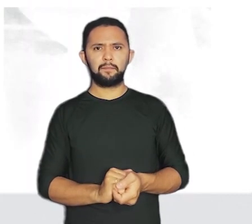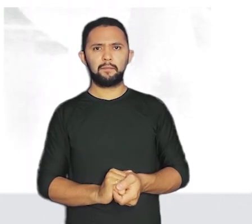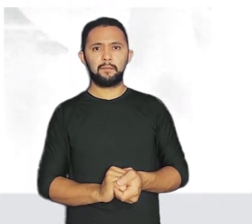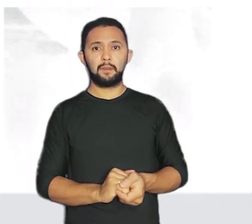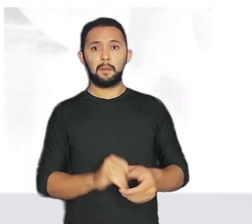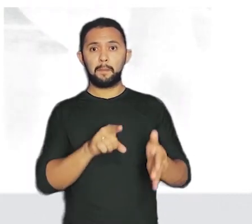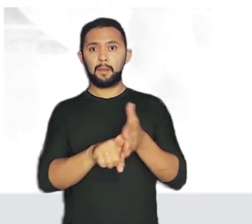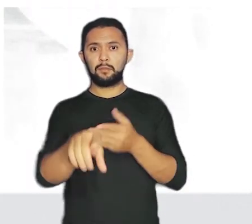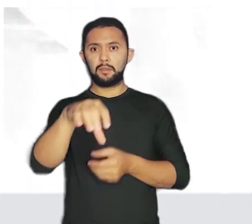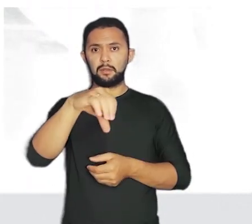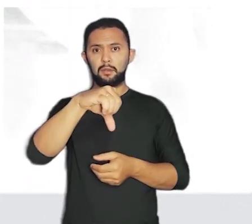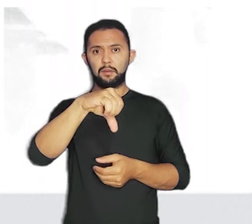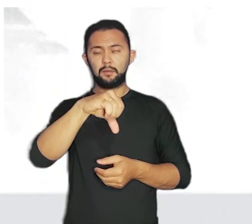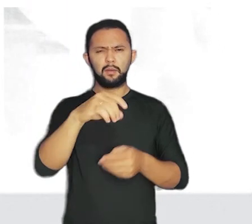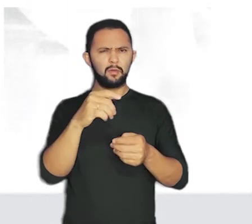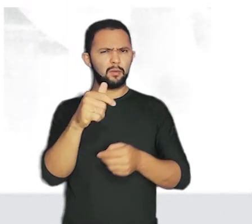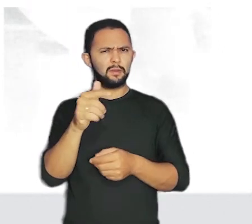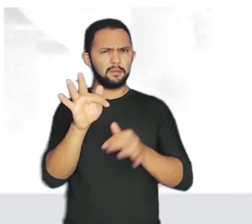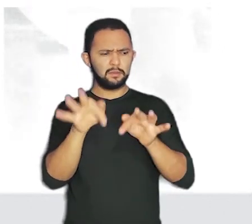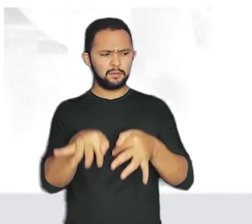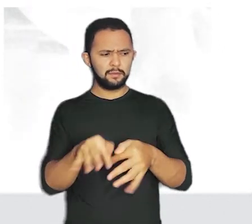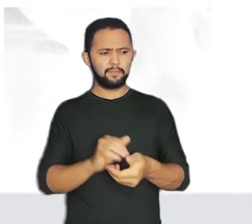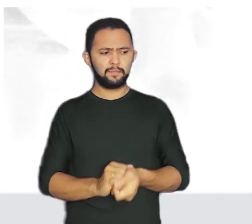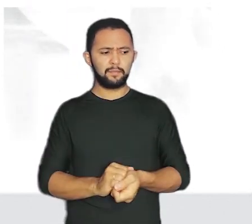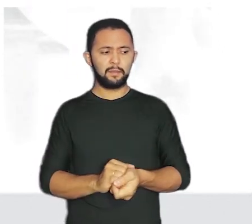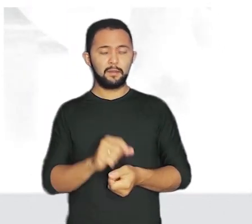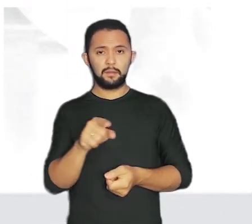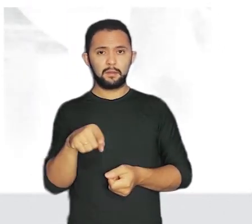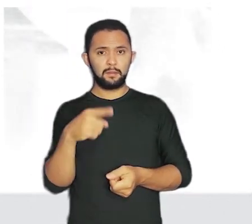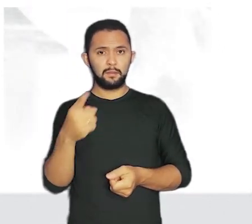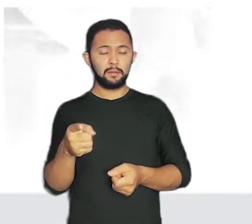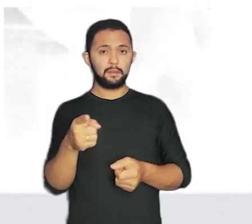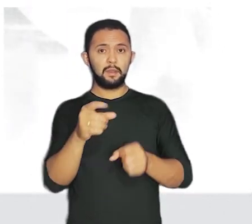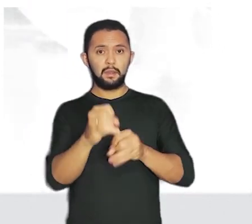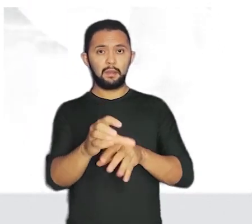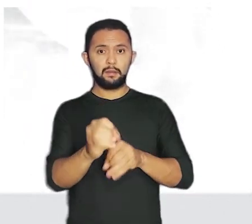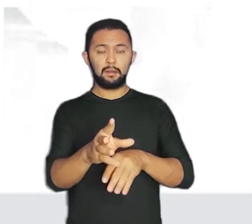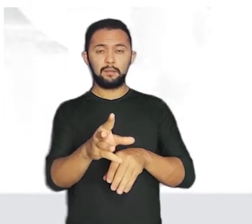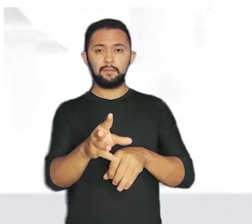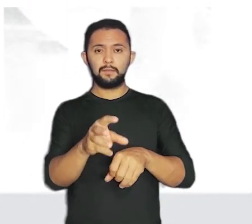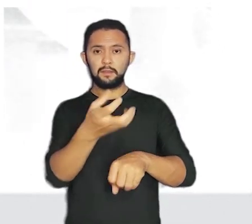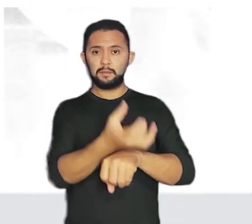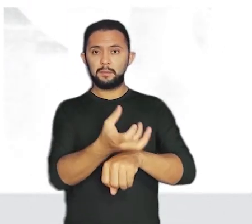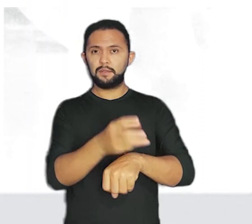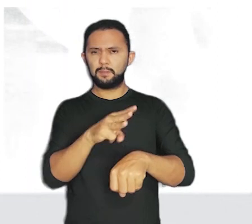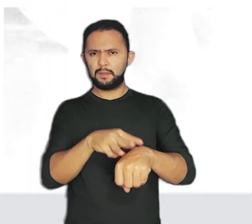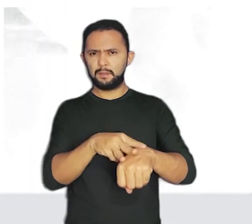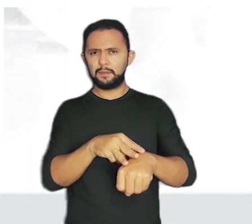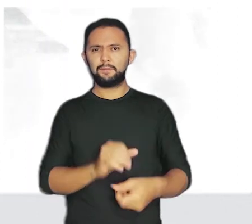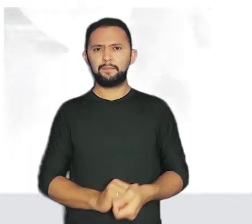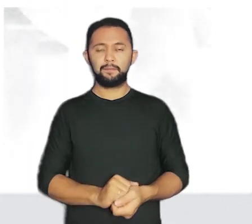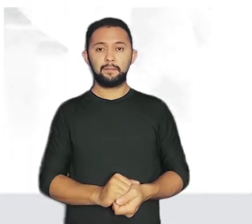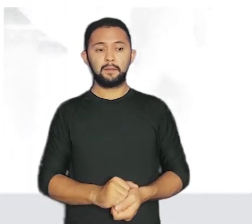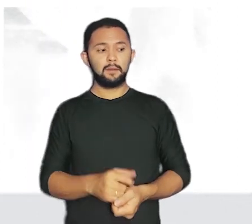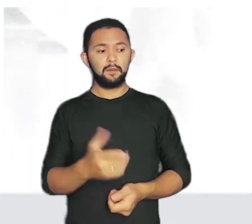nossa questão de número 9, tá acabando aí por hoje, tá? Logo após aí a aula de matemática, né? Então, analise as sentenças e em seguida